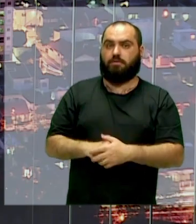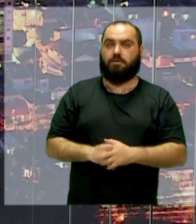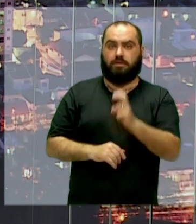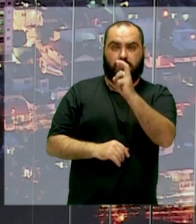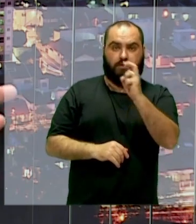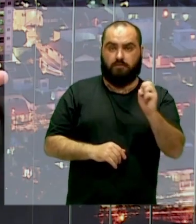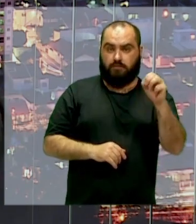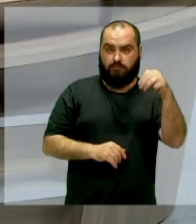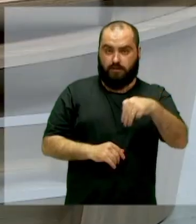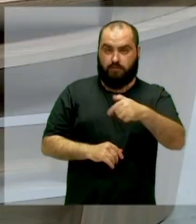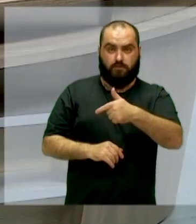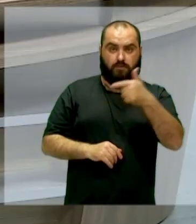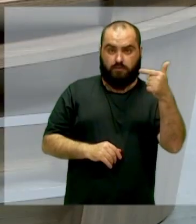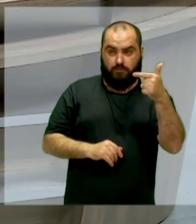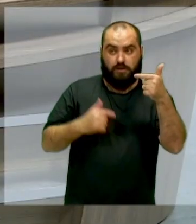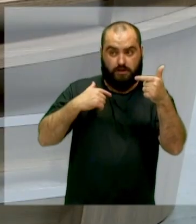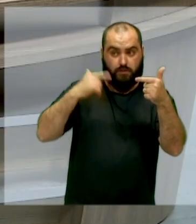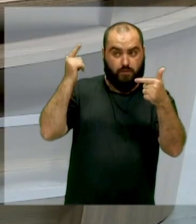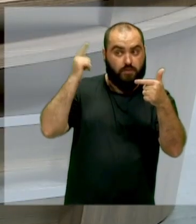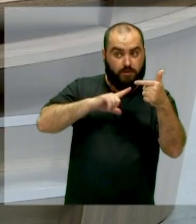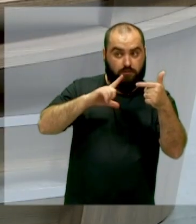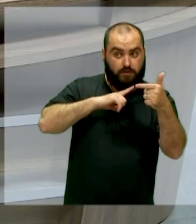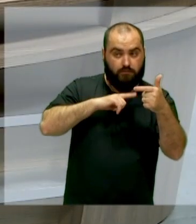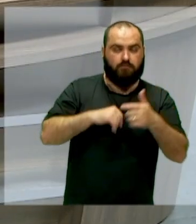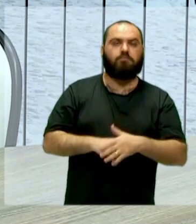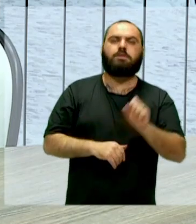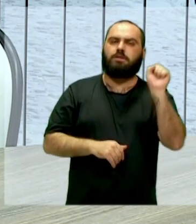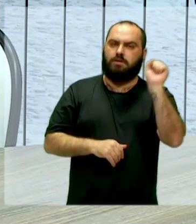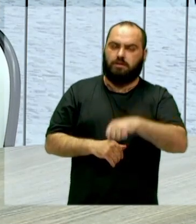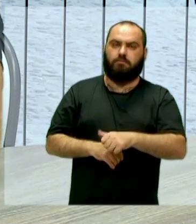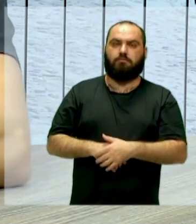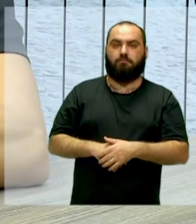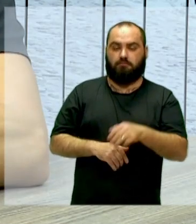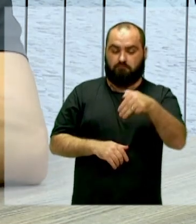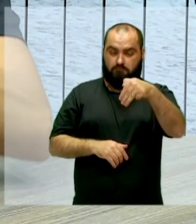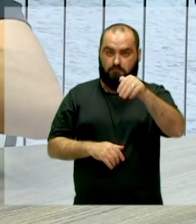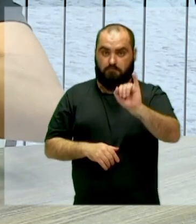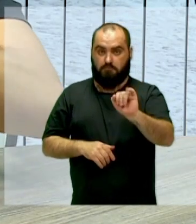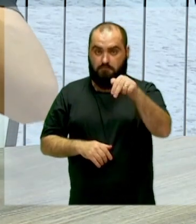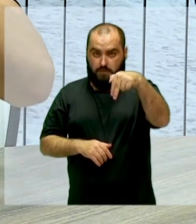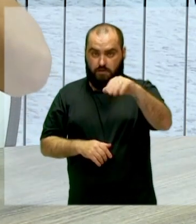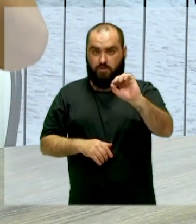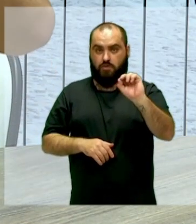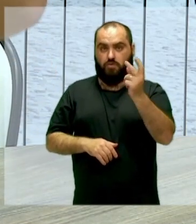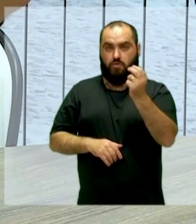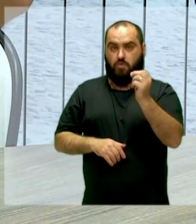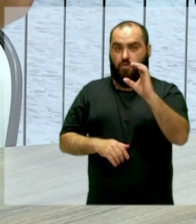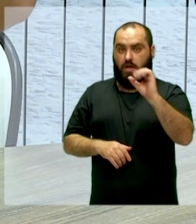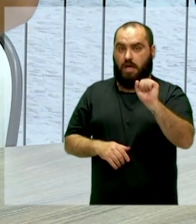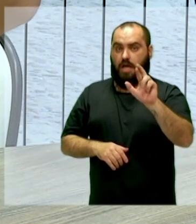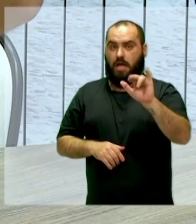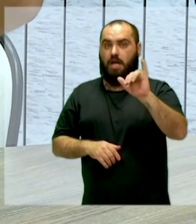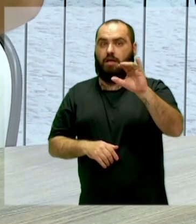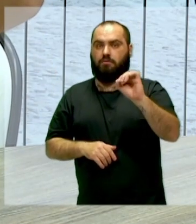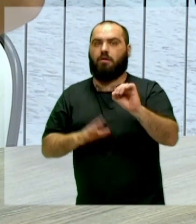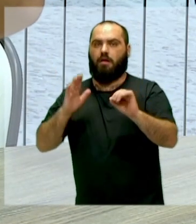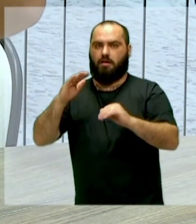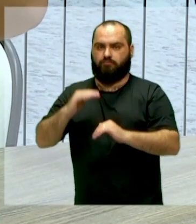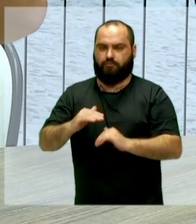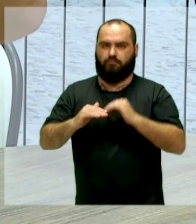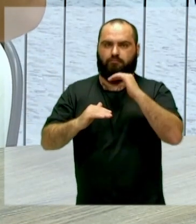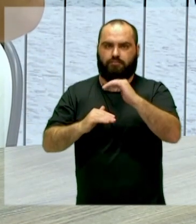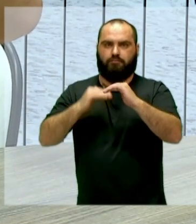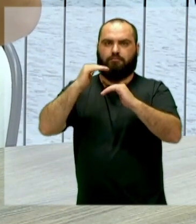m qu eu consigo ter uma composteira sim o minhocário que é são caixas né empilhadas ele tem